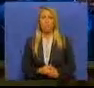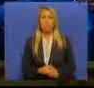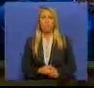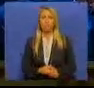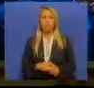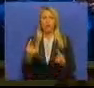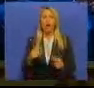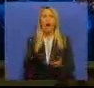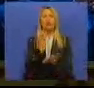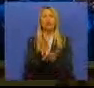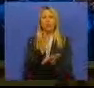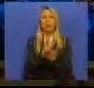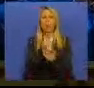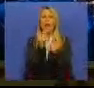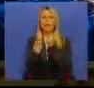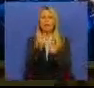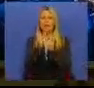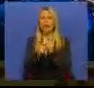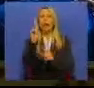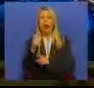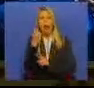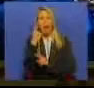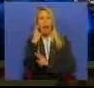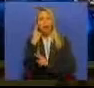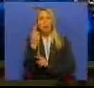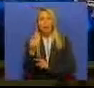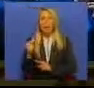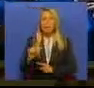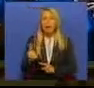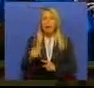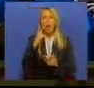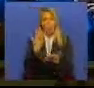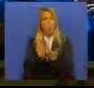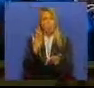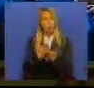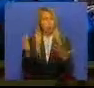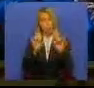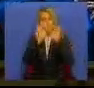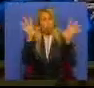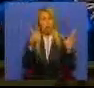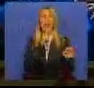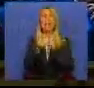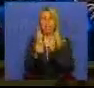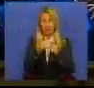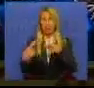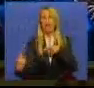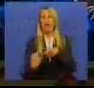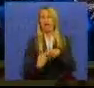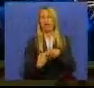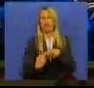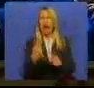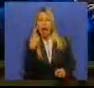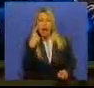um estudo, uma entrevista e uma experiência, um estudo elucidativo, uma entrevista interessante e uma